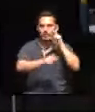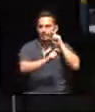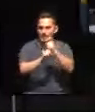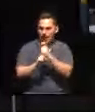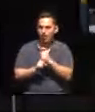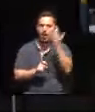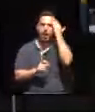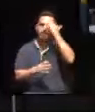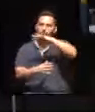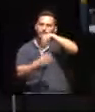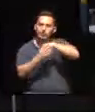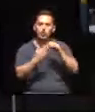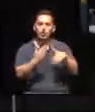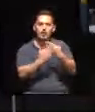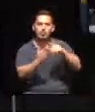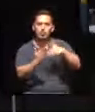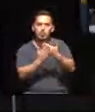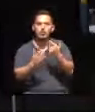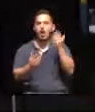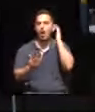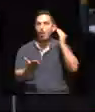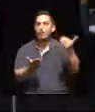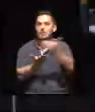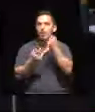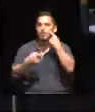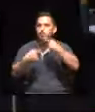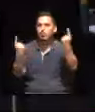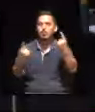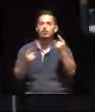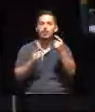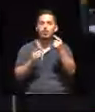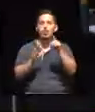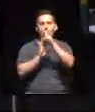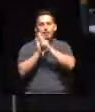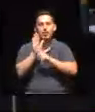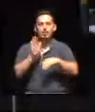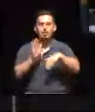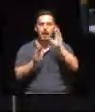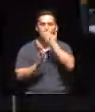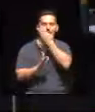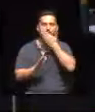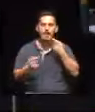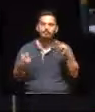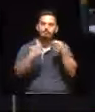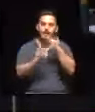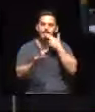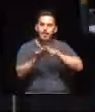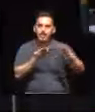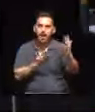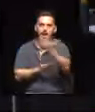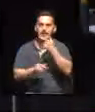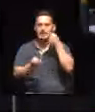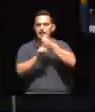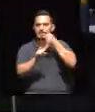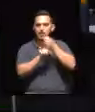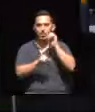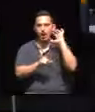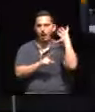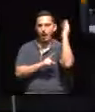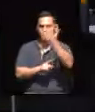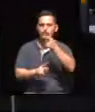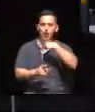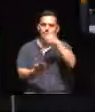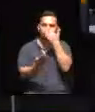revisão, considerando os contributos da audição pública com vista a um regulamento mais eficaz, ajustado à realidade e aos desafios ambientais